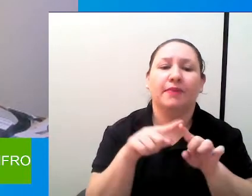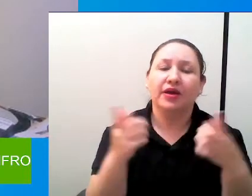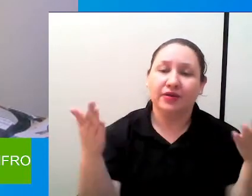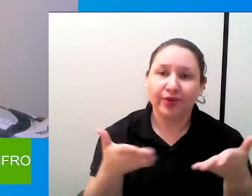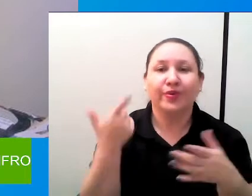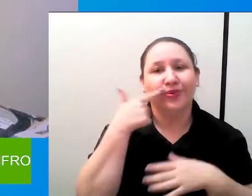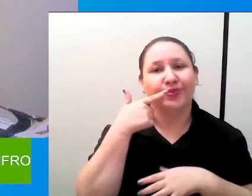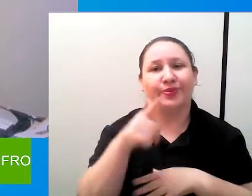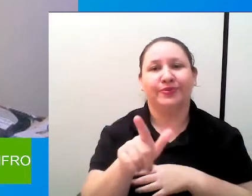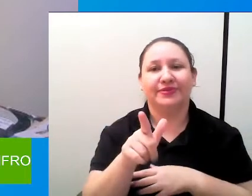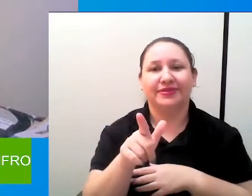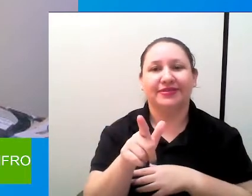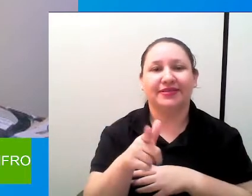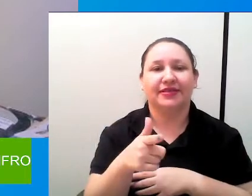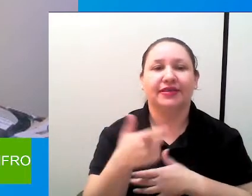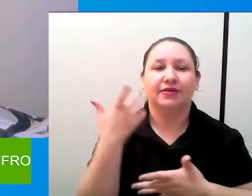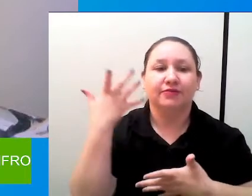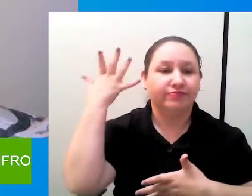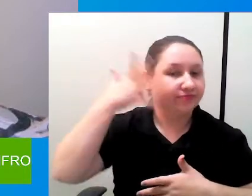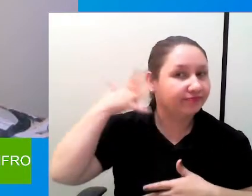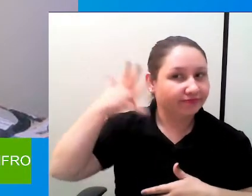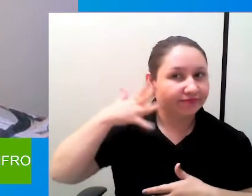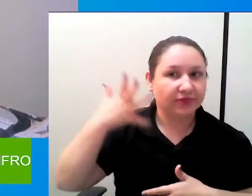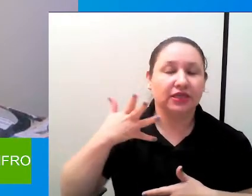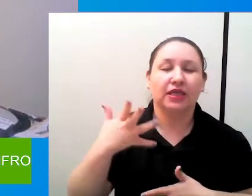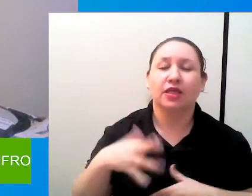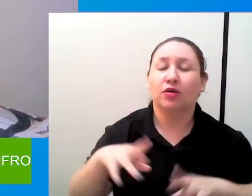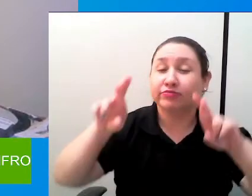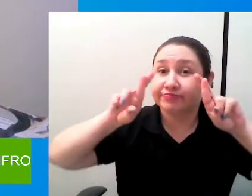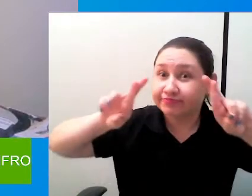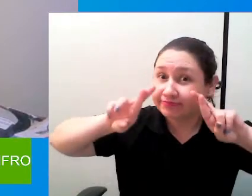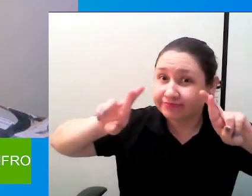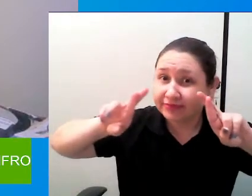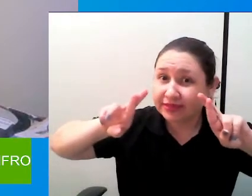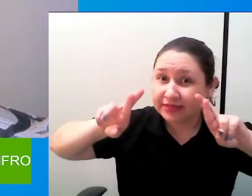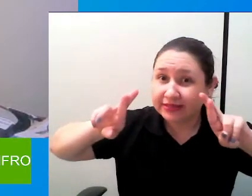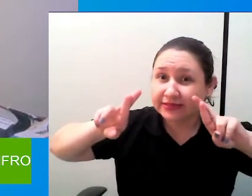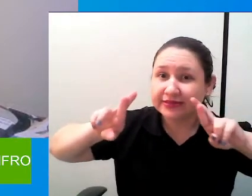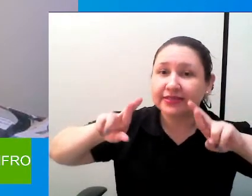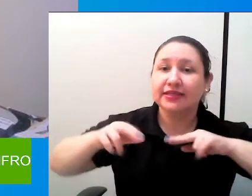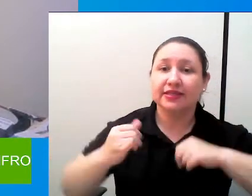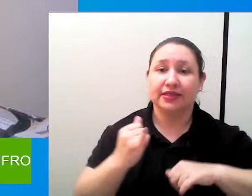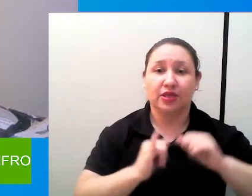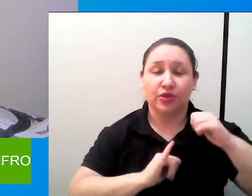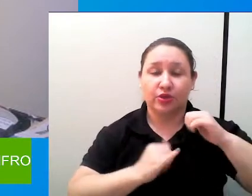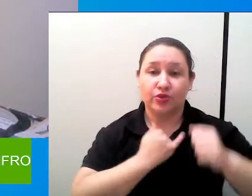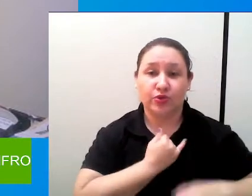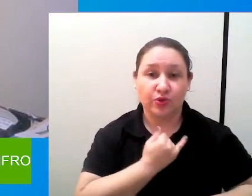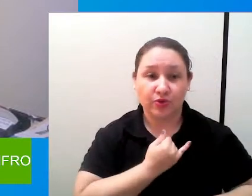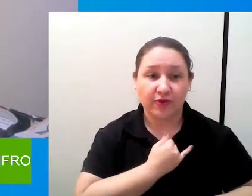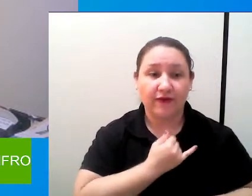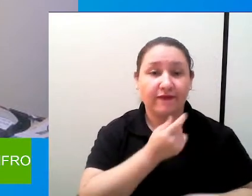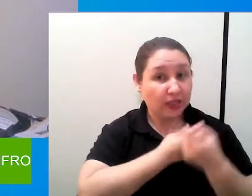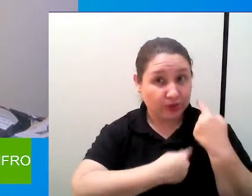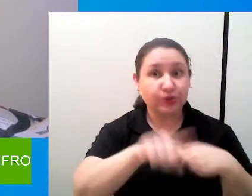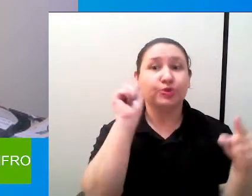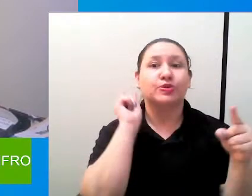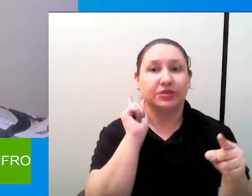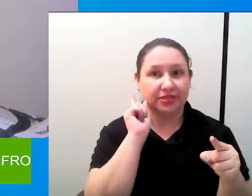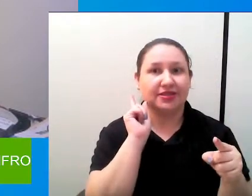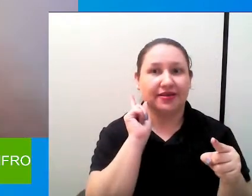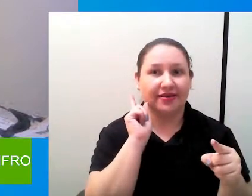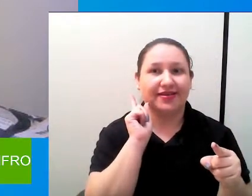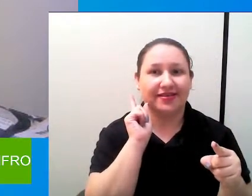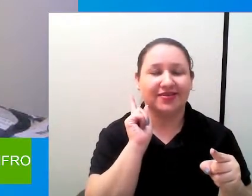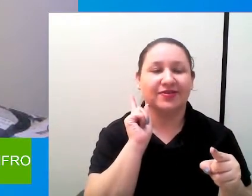Eu desejo ao IFAC muito sucesso no seu processo de implementação da curricularização da extensão, e eu gostaria, inclusive,